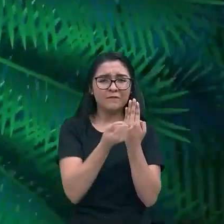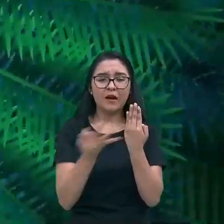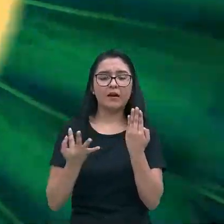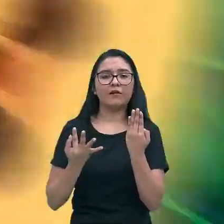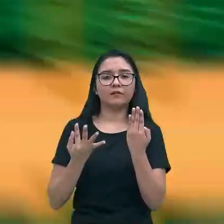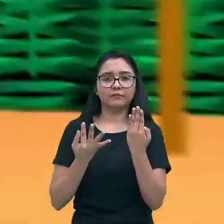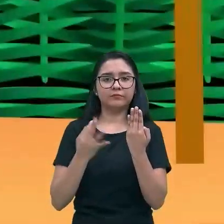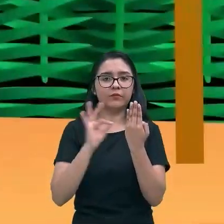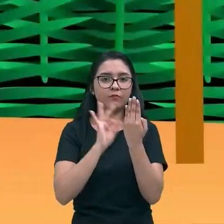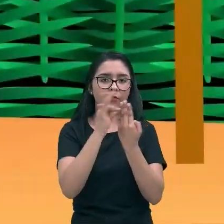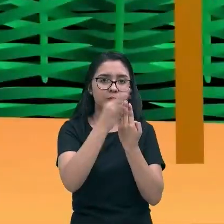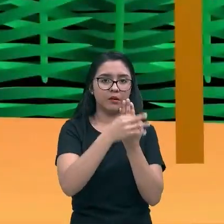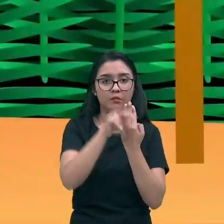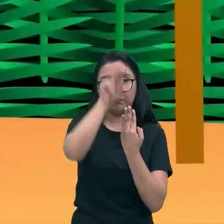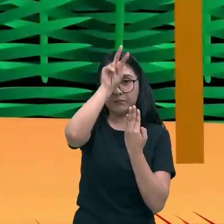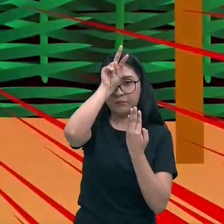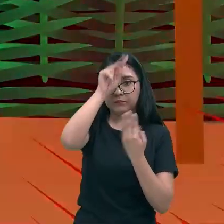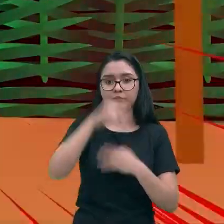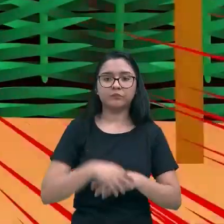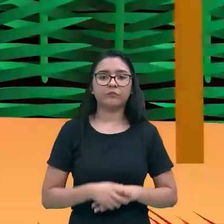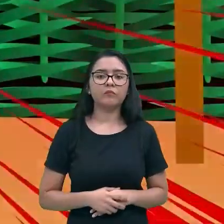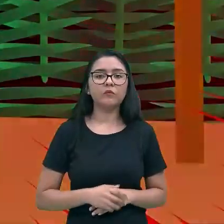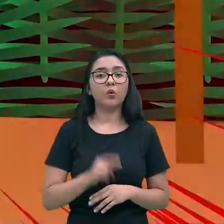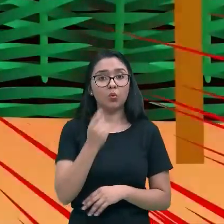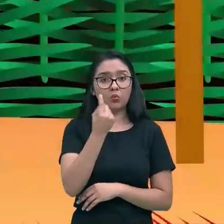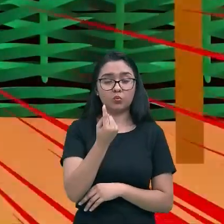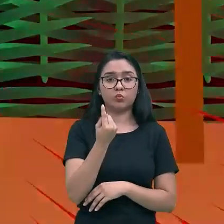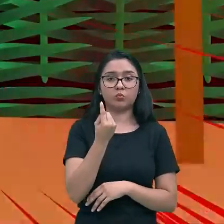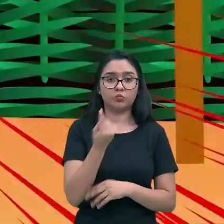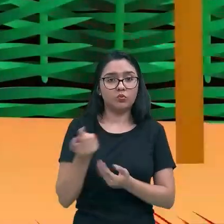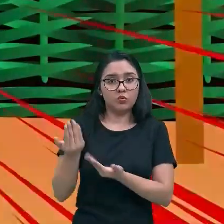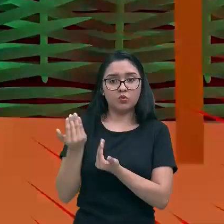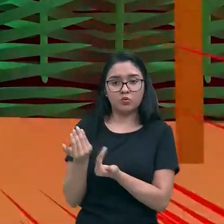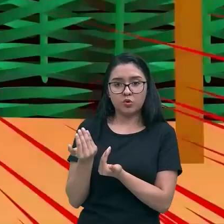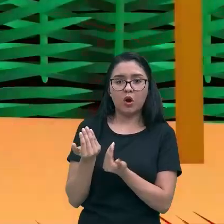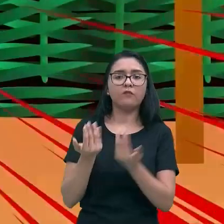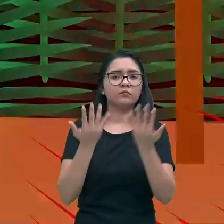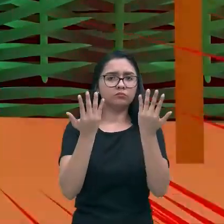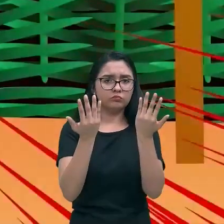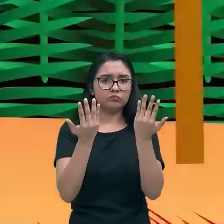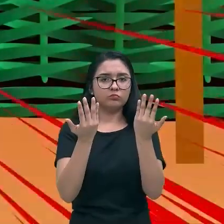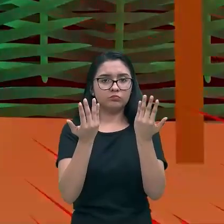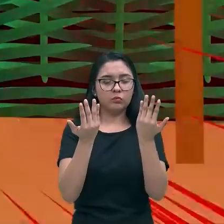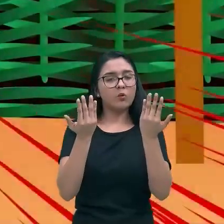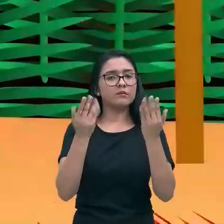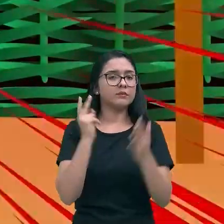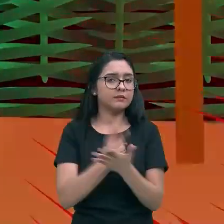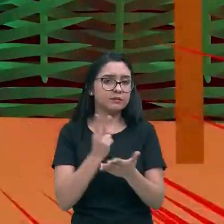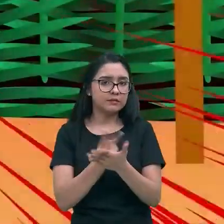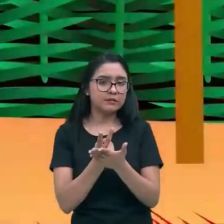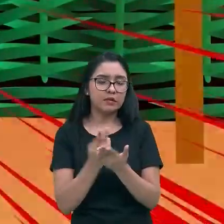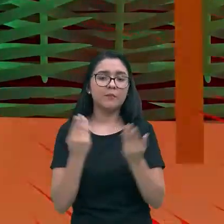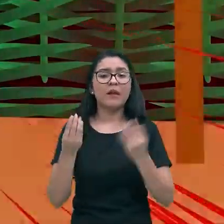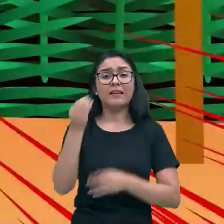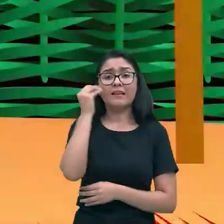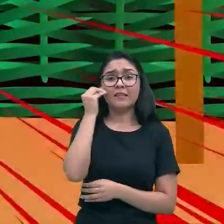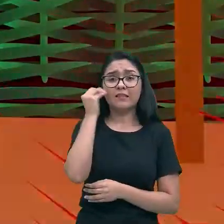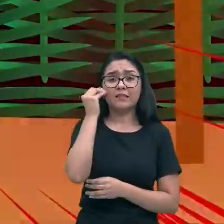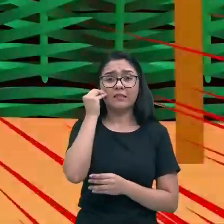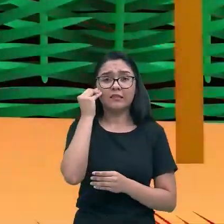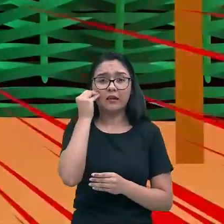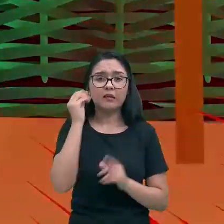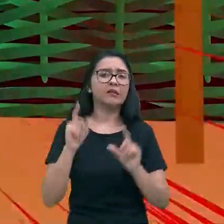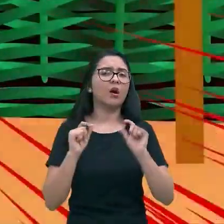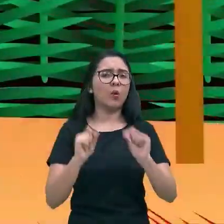tucandeiras. Um jovem se joga no chão e mantém as mãos inchadas para cima. Ele tenta não expressar